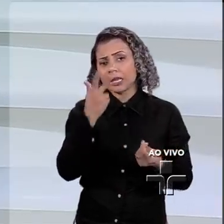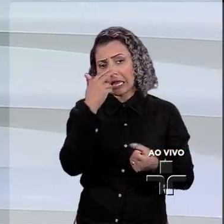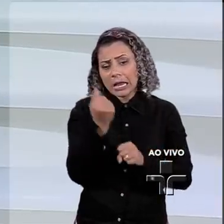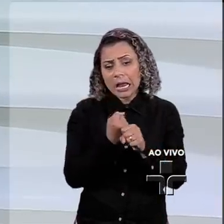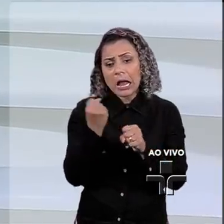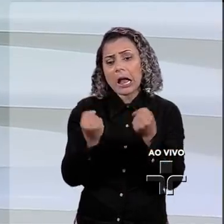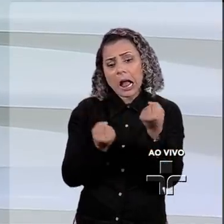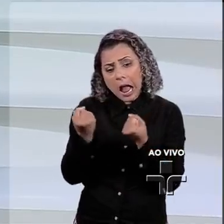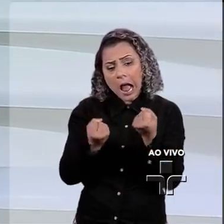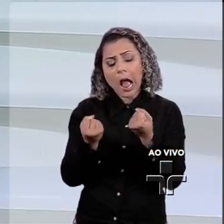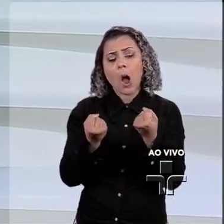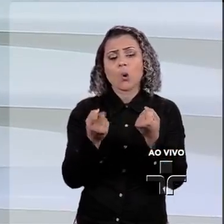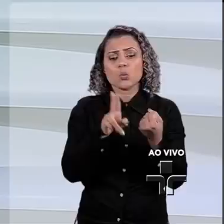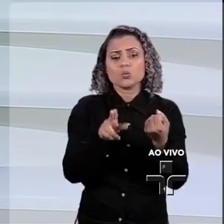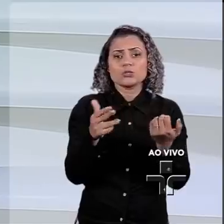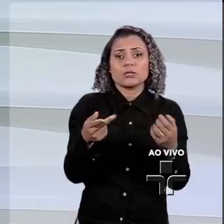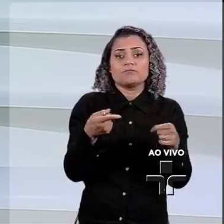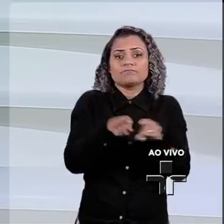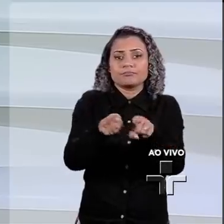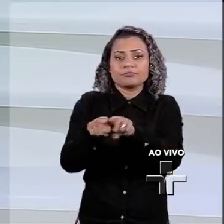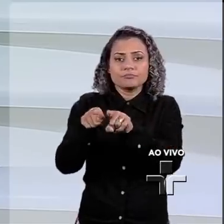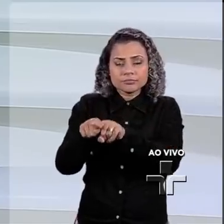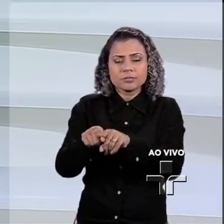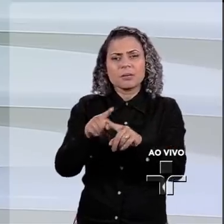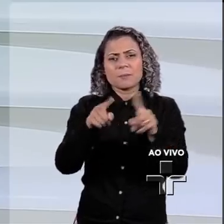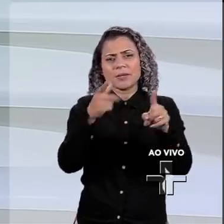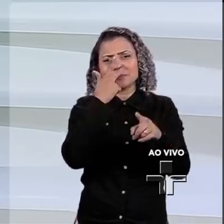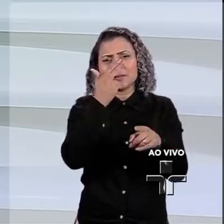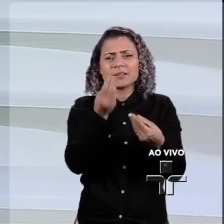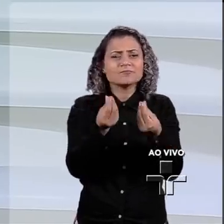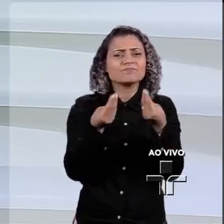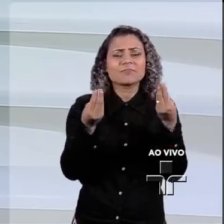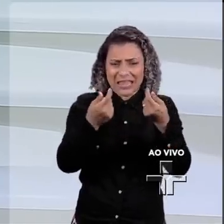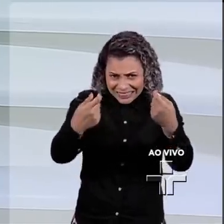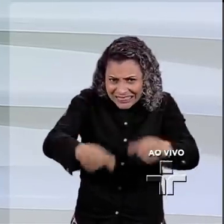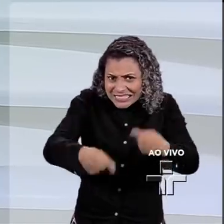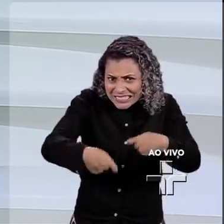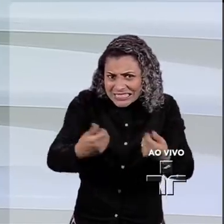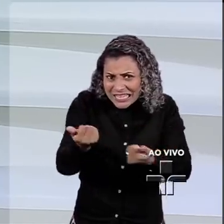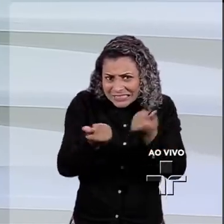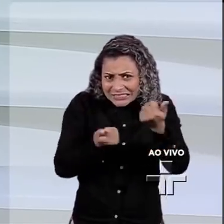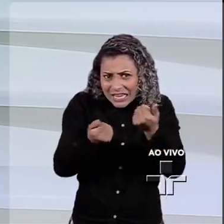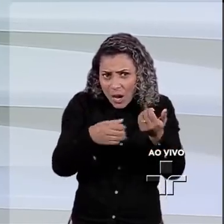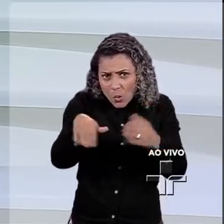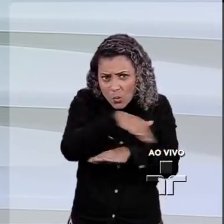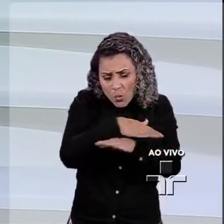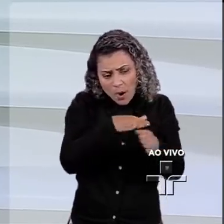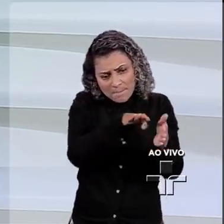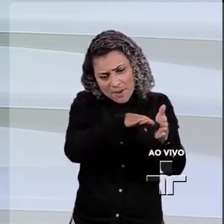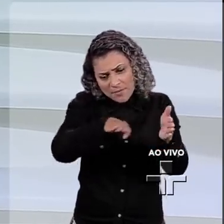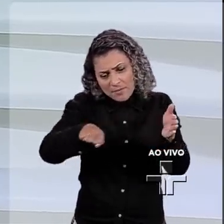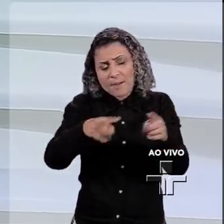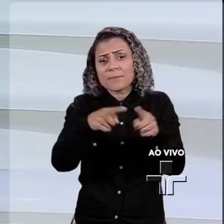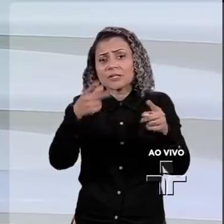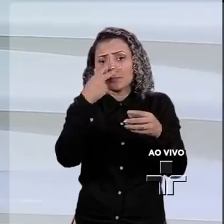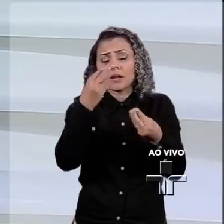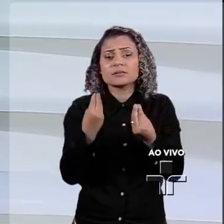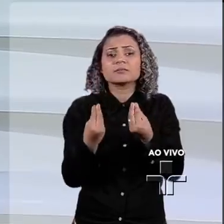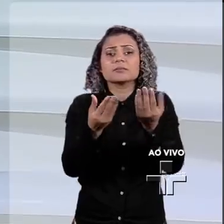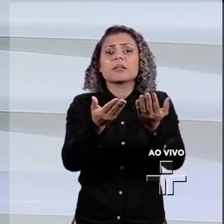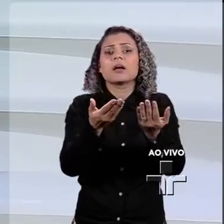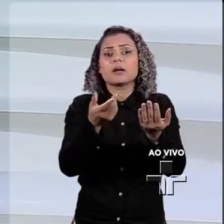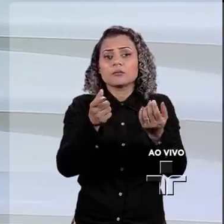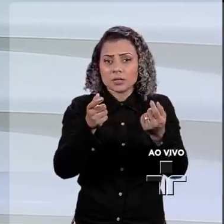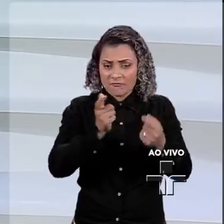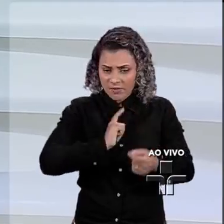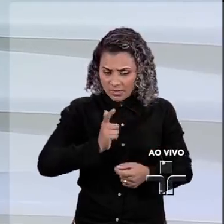e tal, espera-se que tenha cada vez menos uma necessidade de ter carro nas ruas, mas com essa licitação você garante que vai